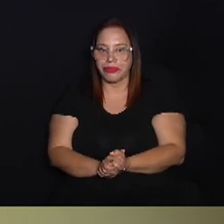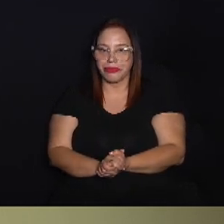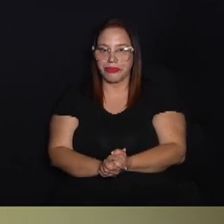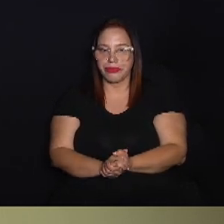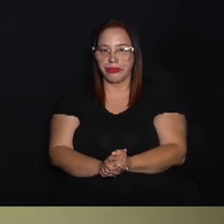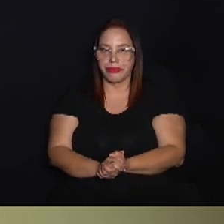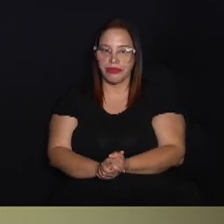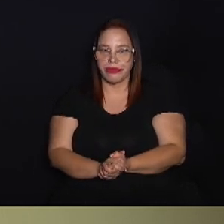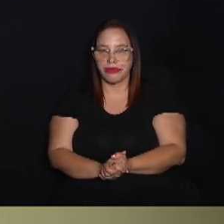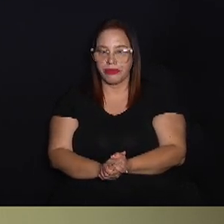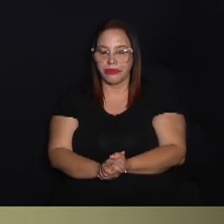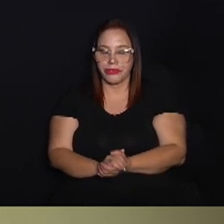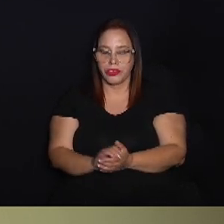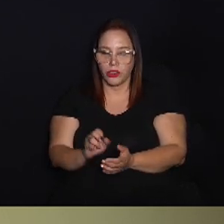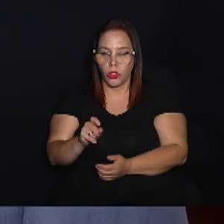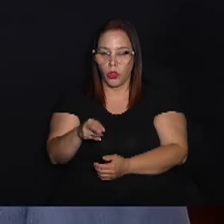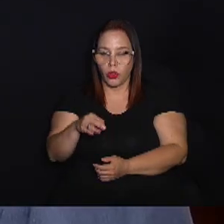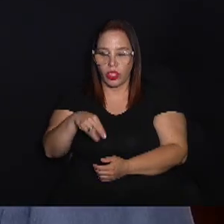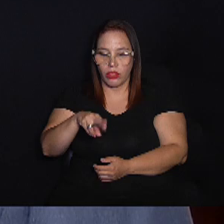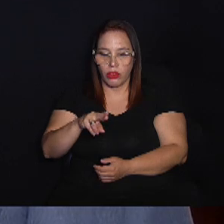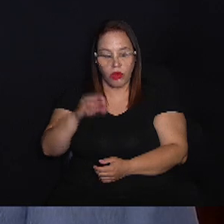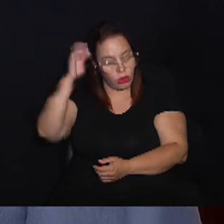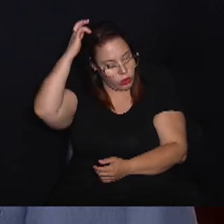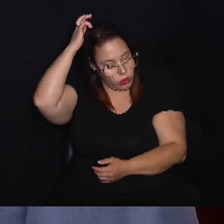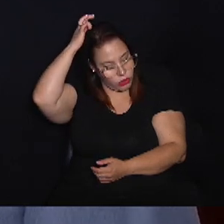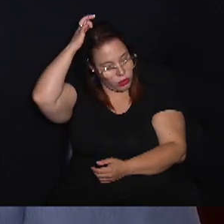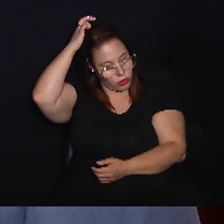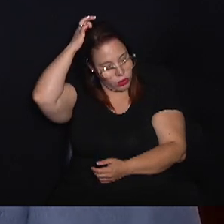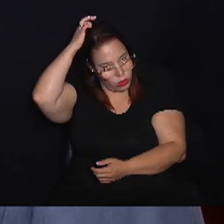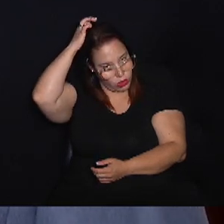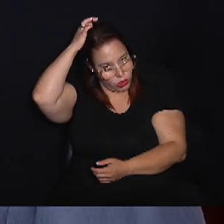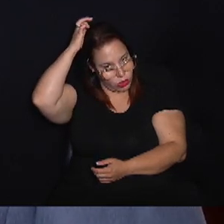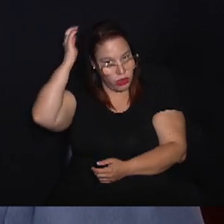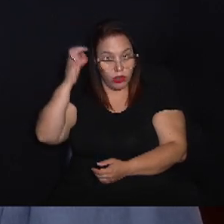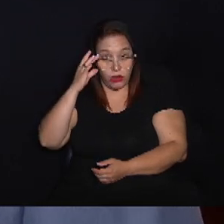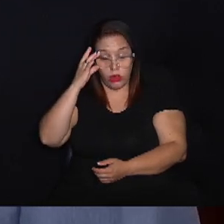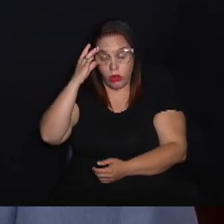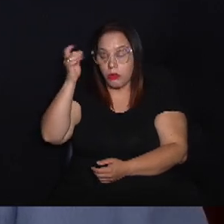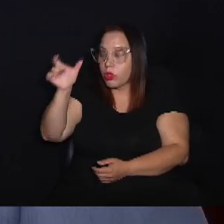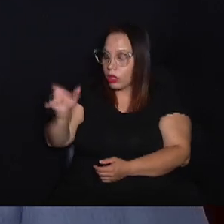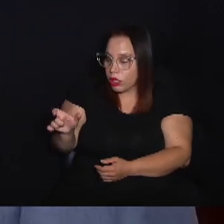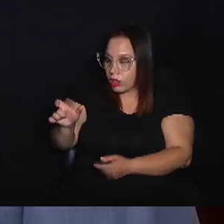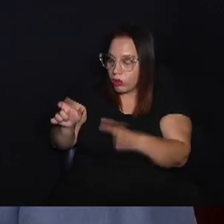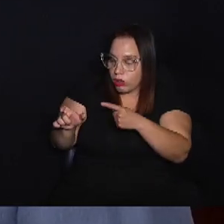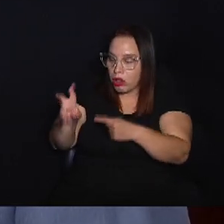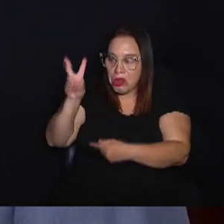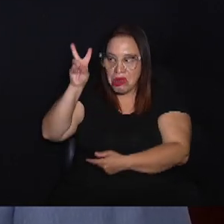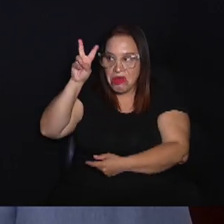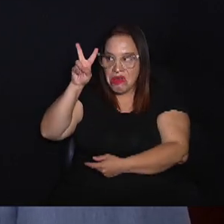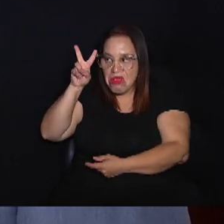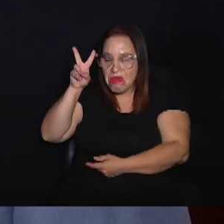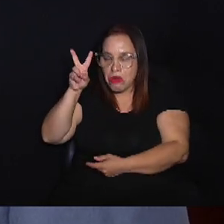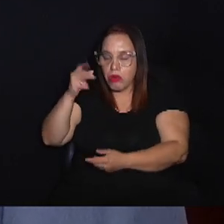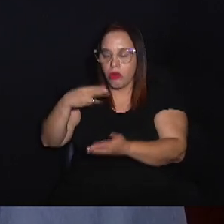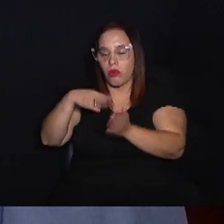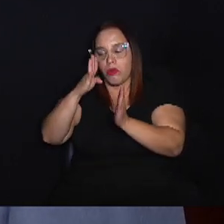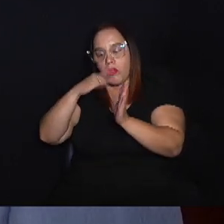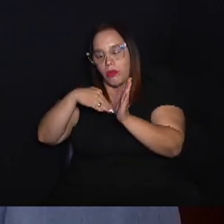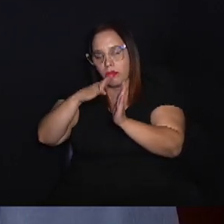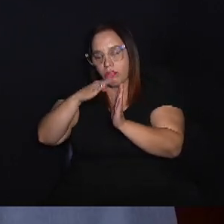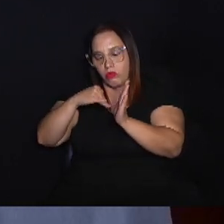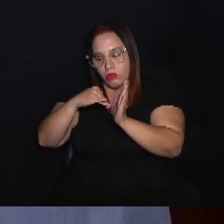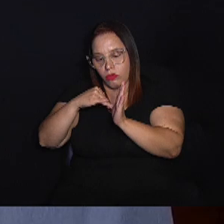nosso curador da academia, e ele, por ser quem é, a histórica que ele tem como pintor de